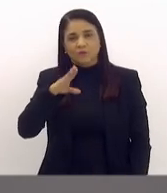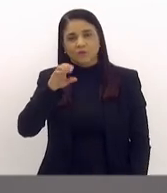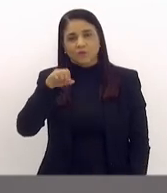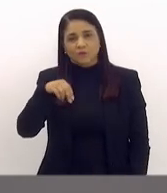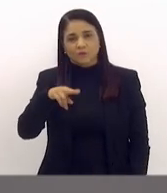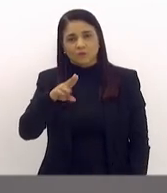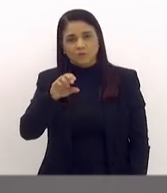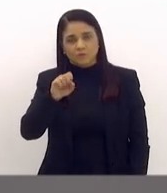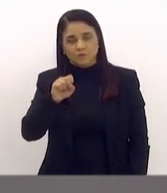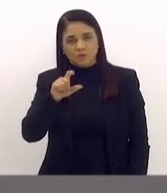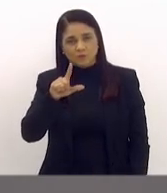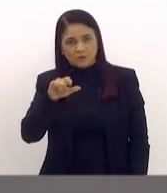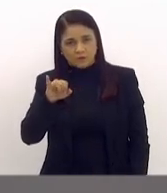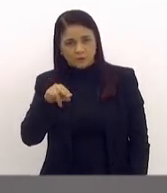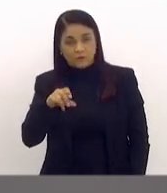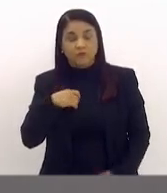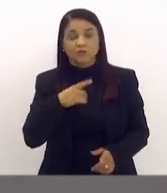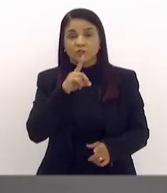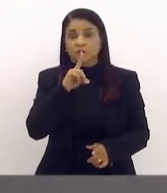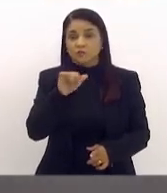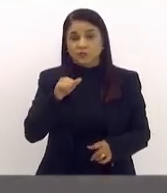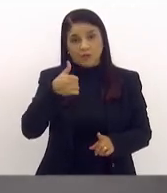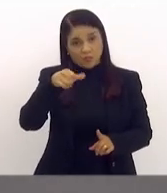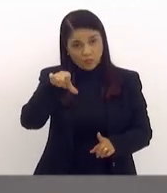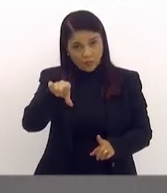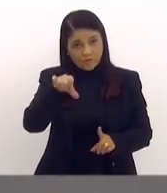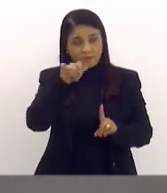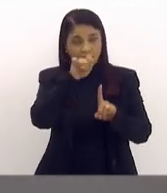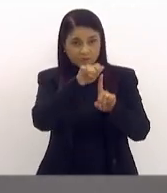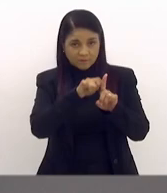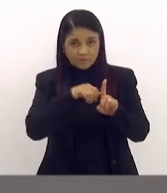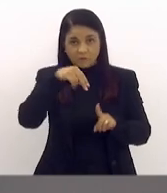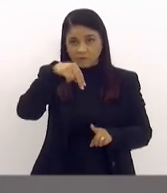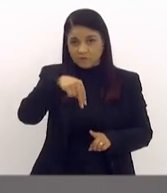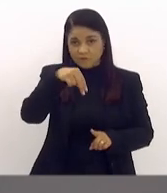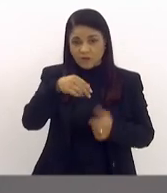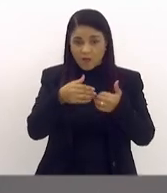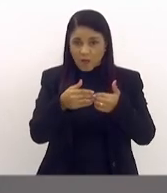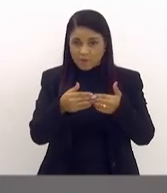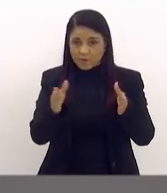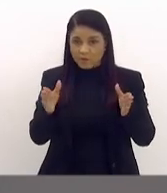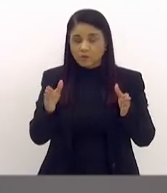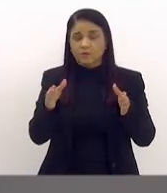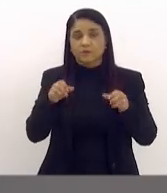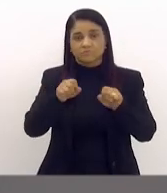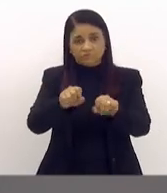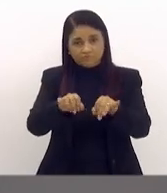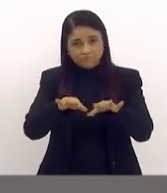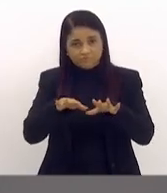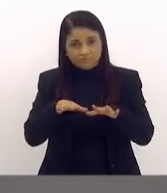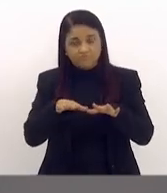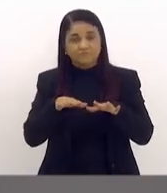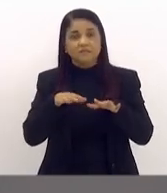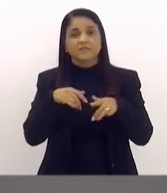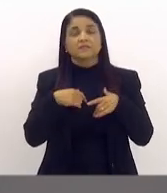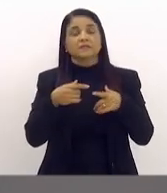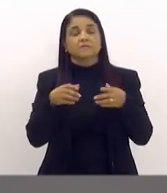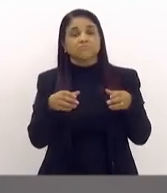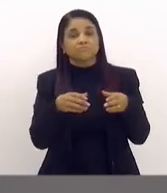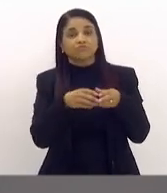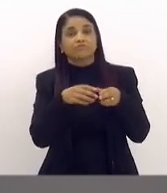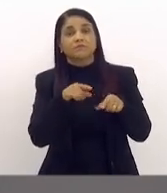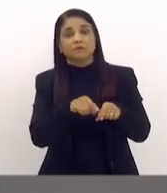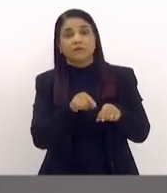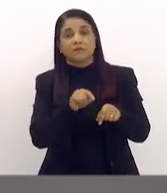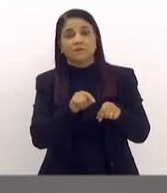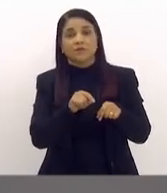no dia 9 de novembro eh fazer a abertura da da frente parlamentar de doenças raras aonde eu